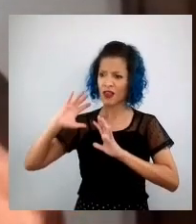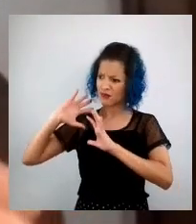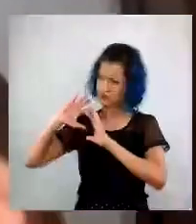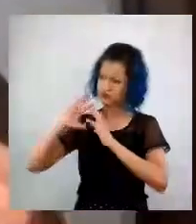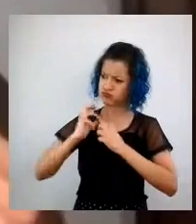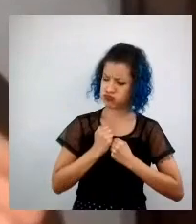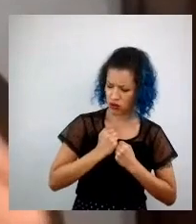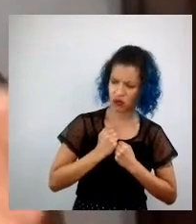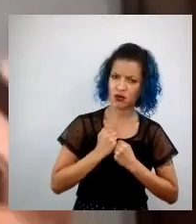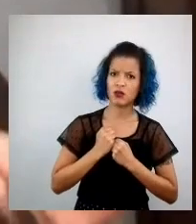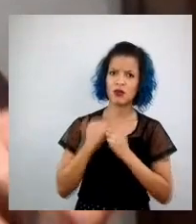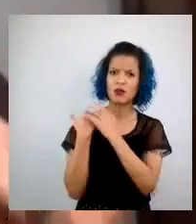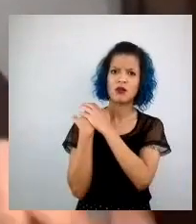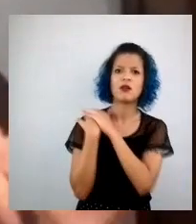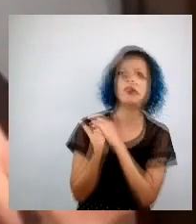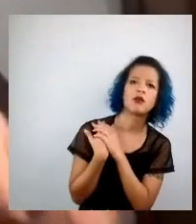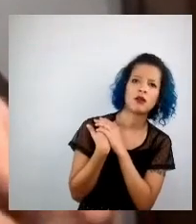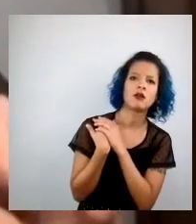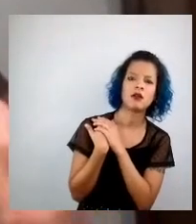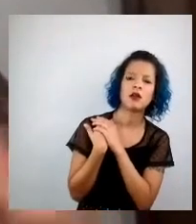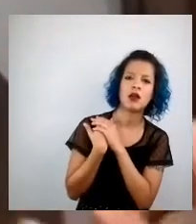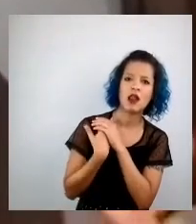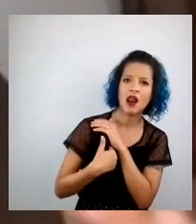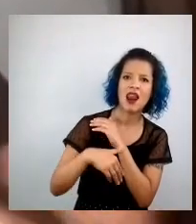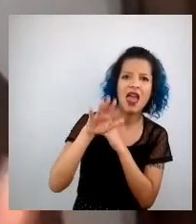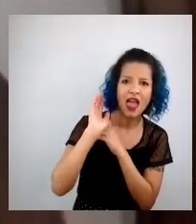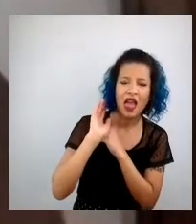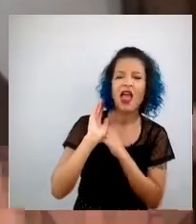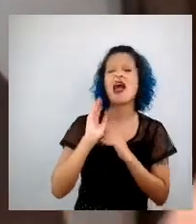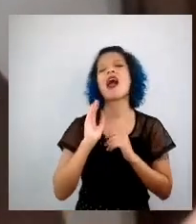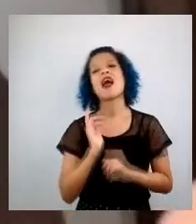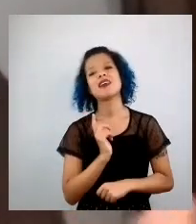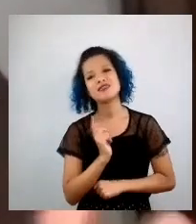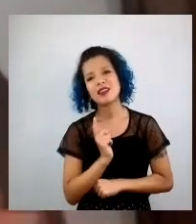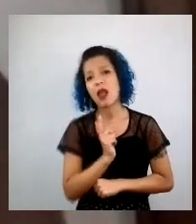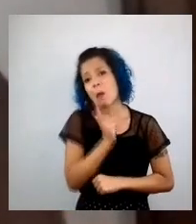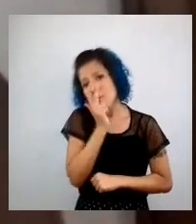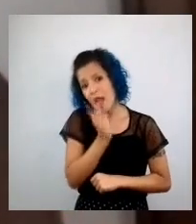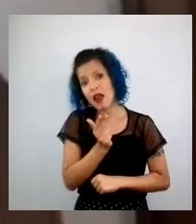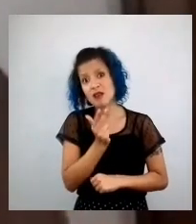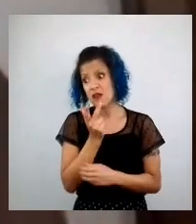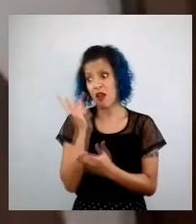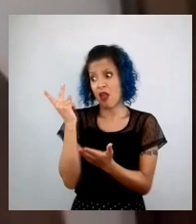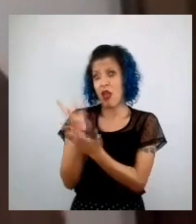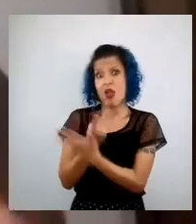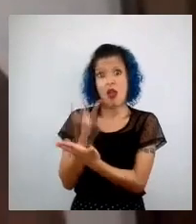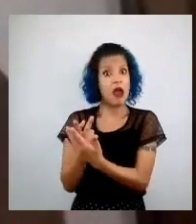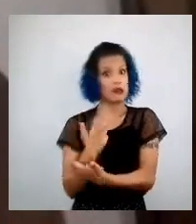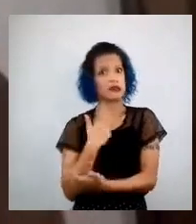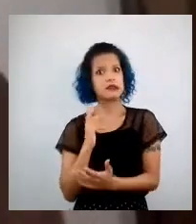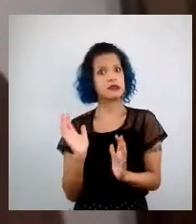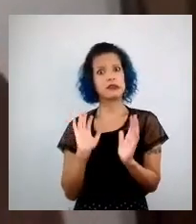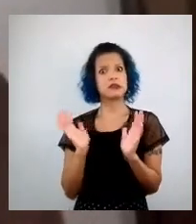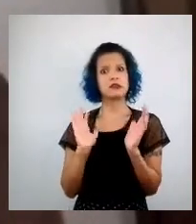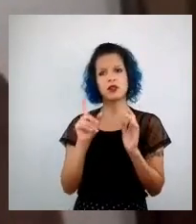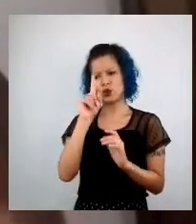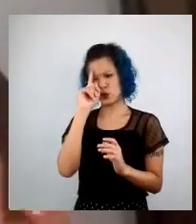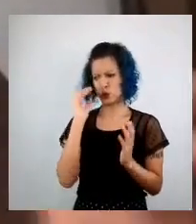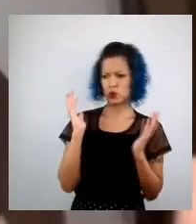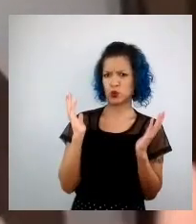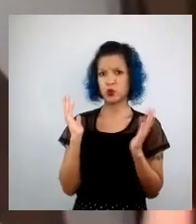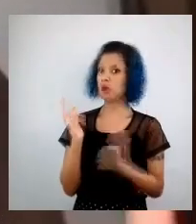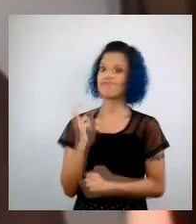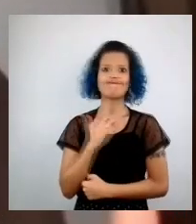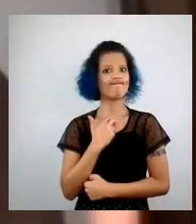responsabilidade, que carrega muitas vezes uma não possibilidade de errar, uma não possibilidade de ter dúvidas, porque você não podemos.